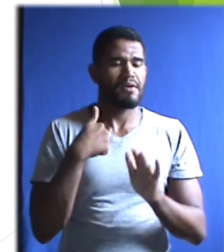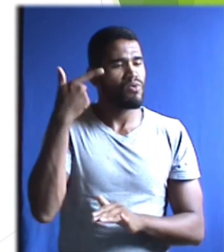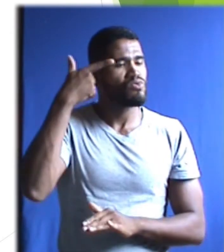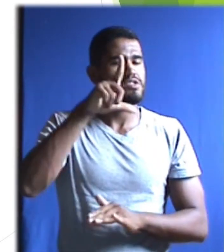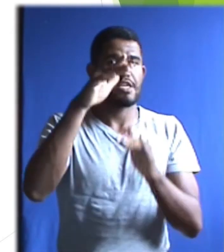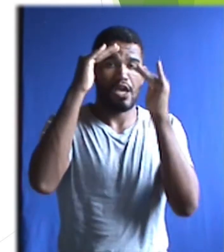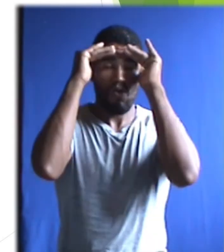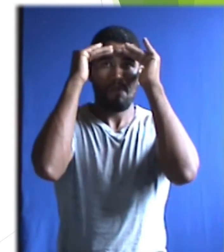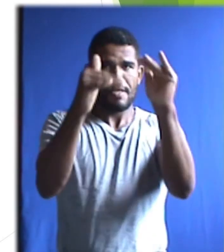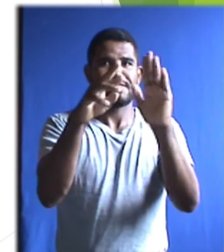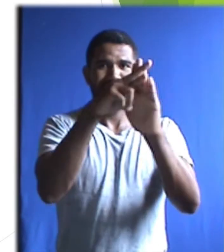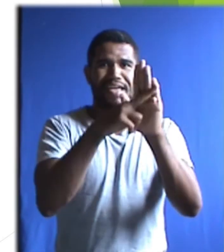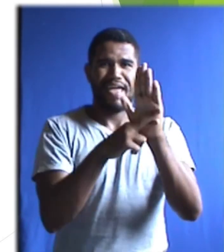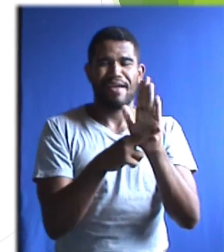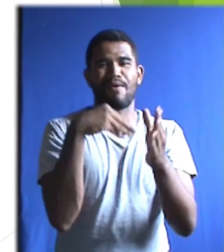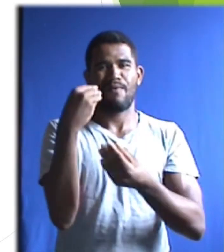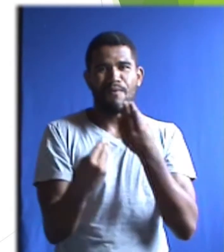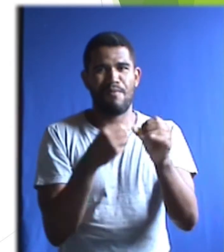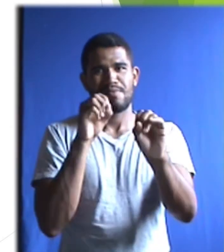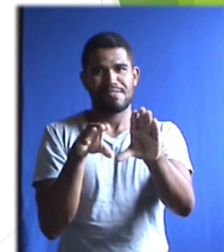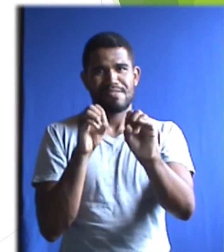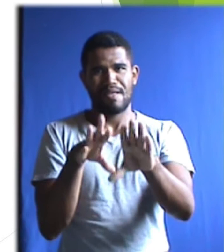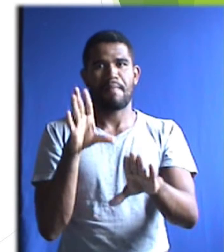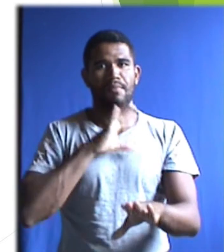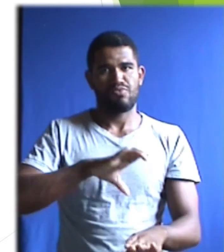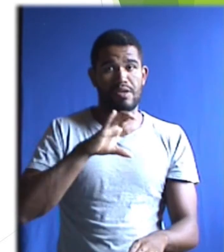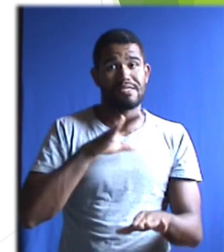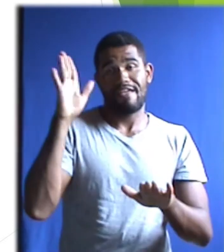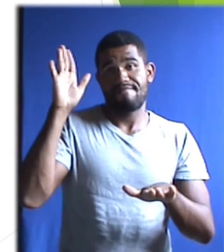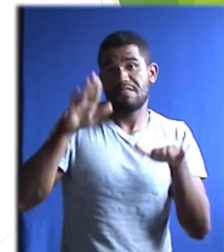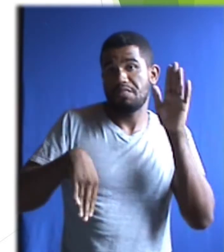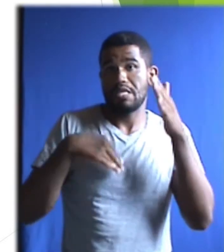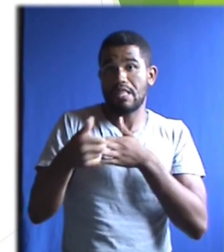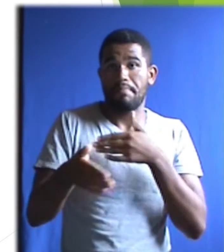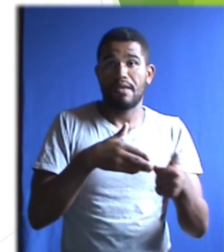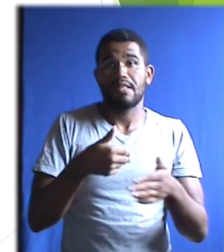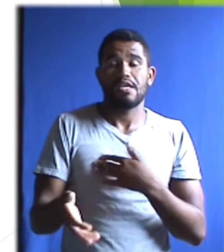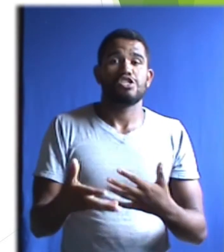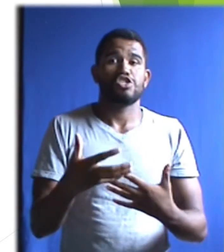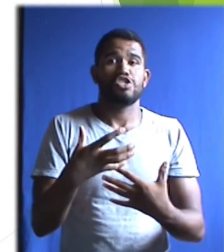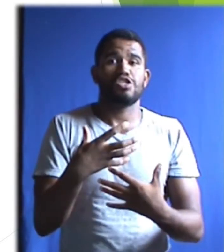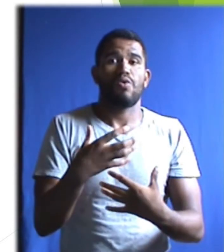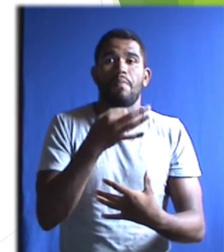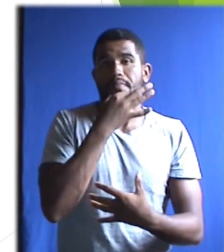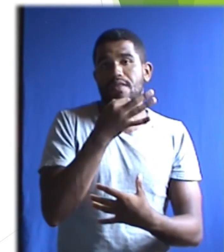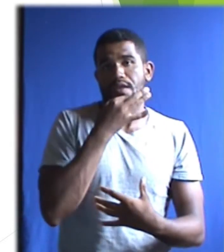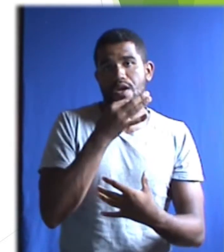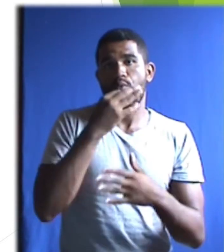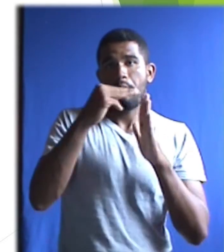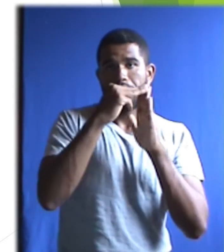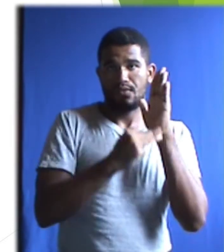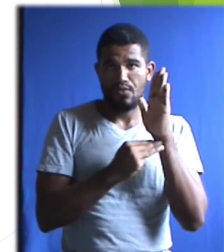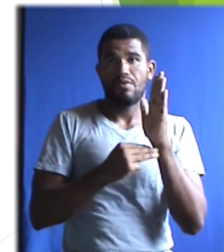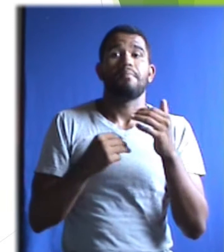Para cumprir com essas metas, gente, de ensinar a língua portuguesa, e isso é independente de posicionamento